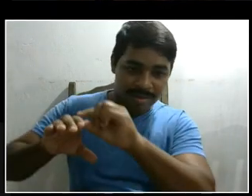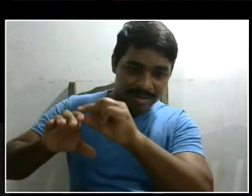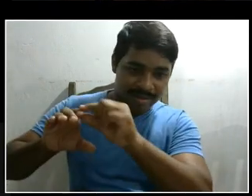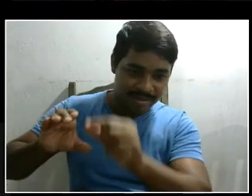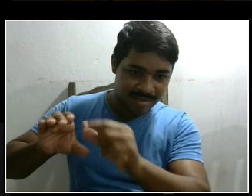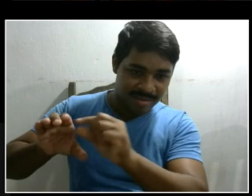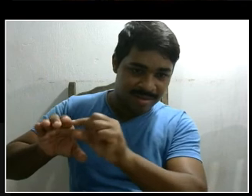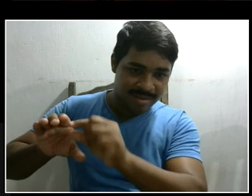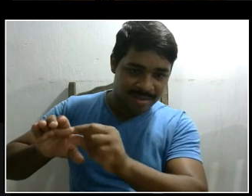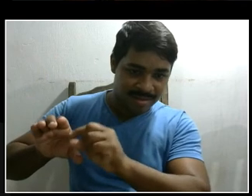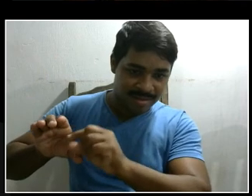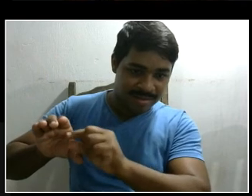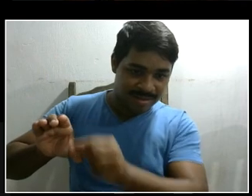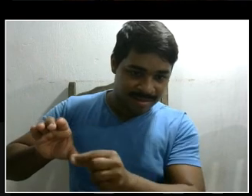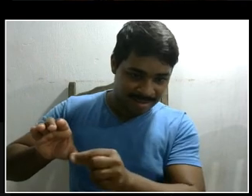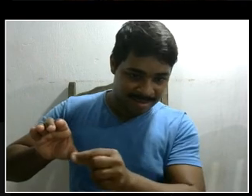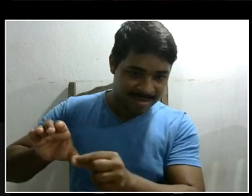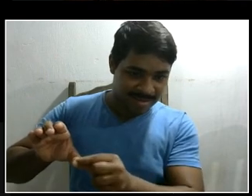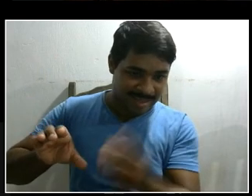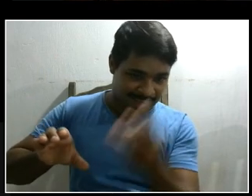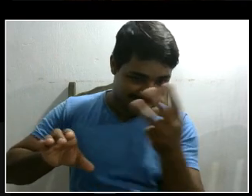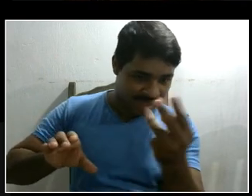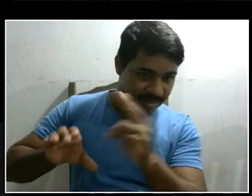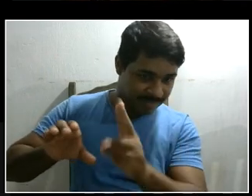essa parte laranjinha ali que vocês estão vendo.